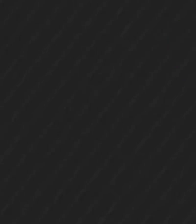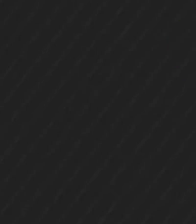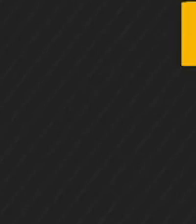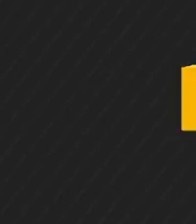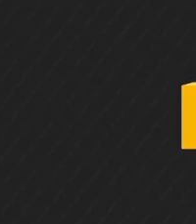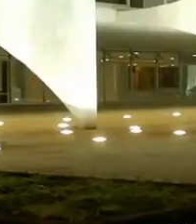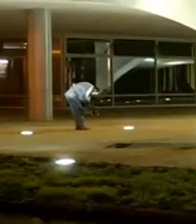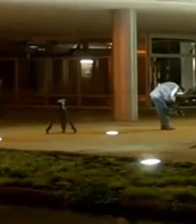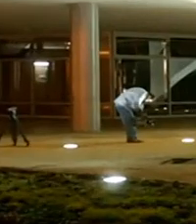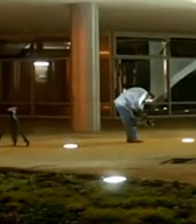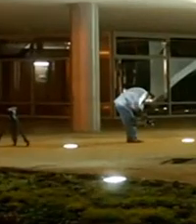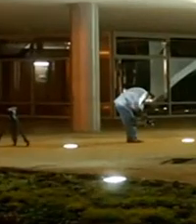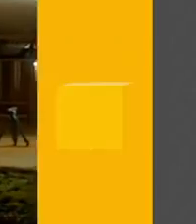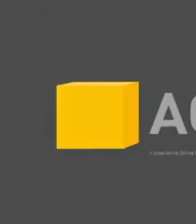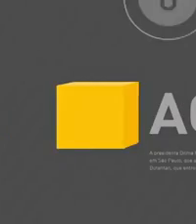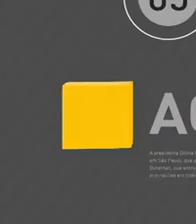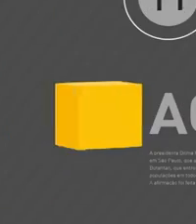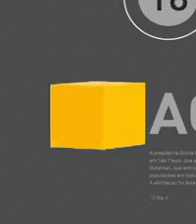Música